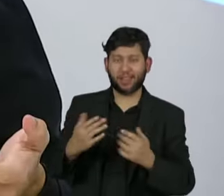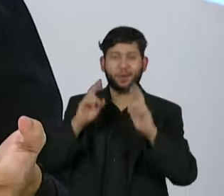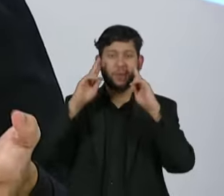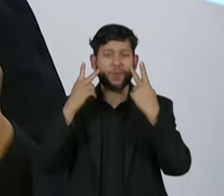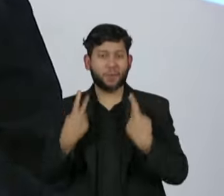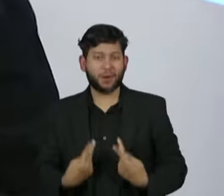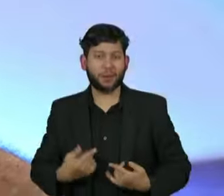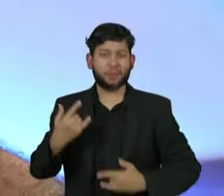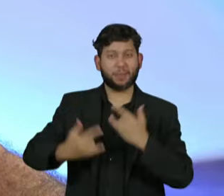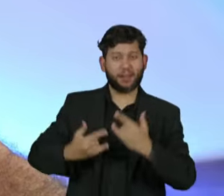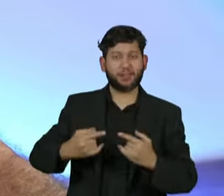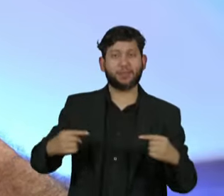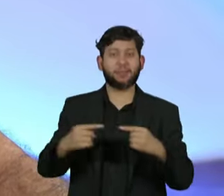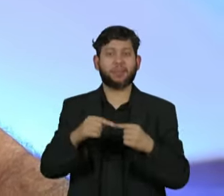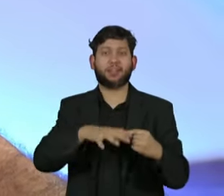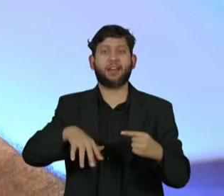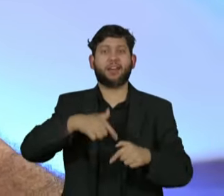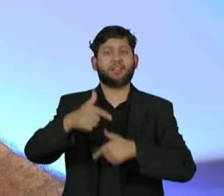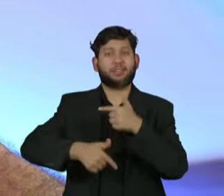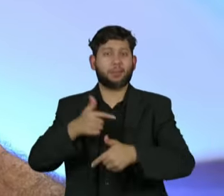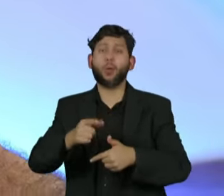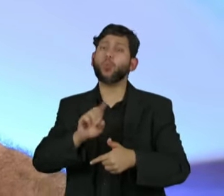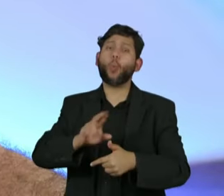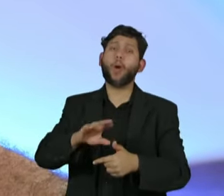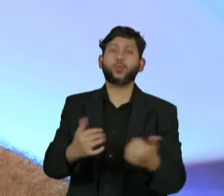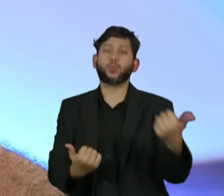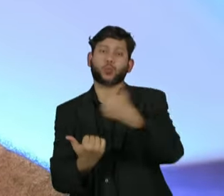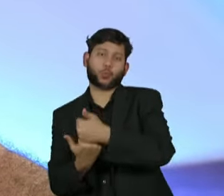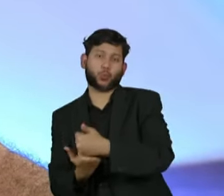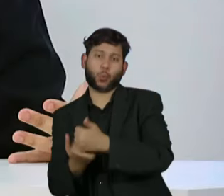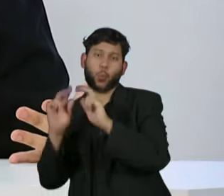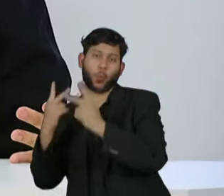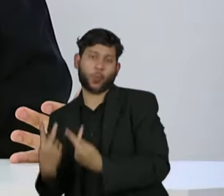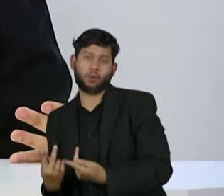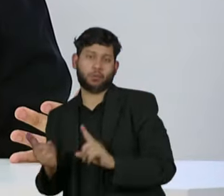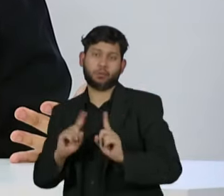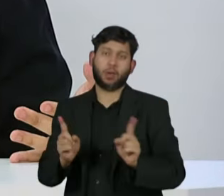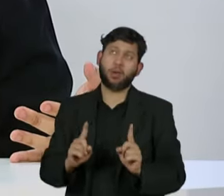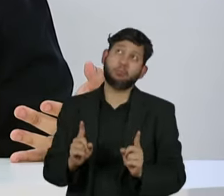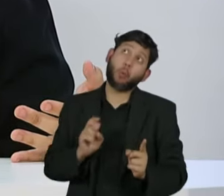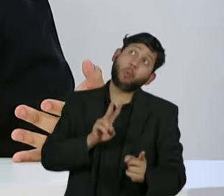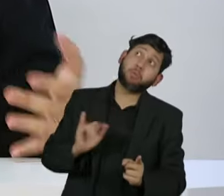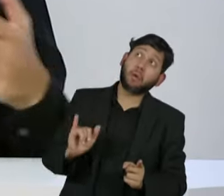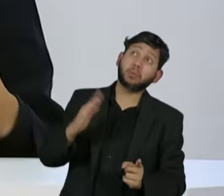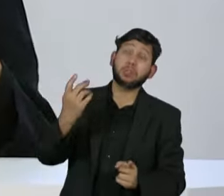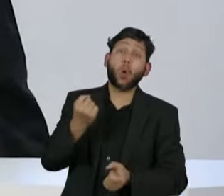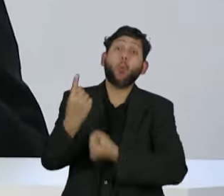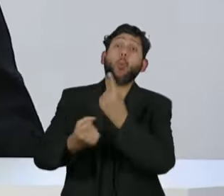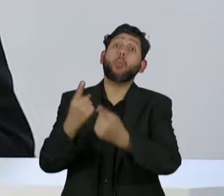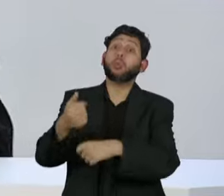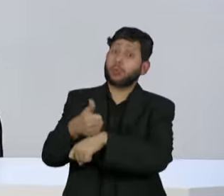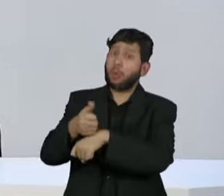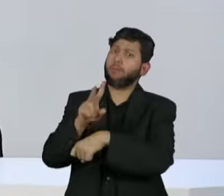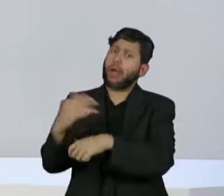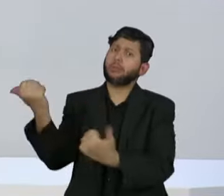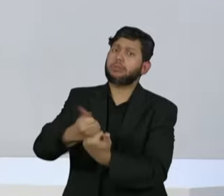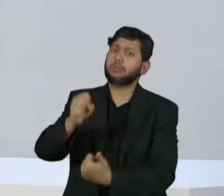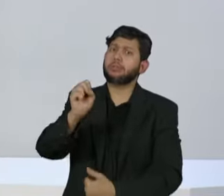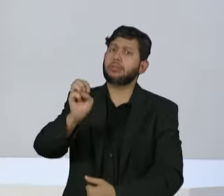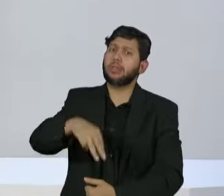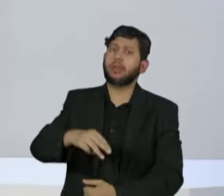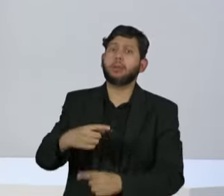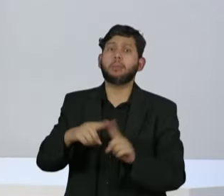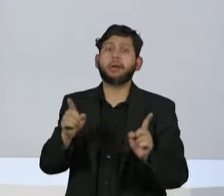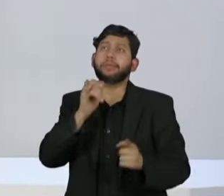e máquina no mercado de trabalho não necessariamente uma substituição que acontece em algumas ou deve acontecer em algumas profissões mas muito mais essa questão